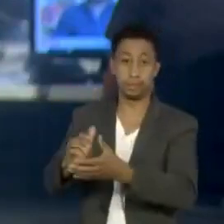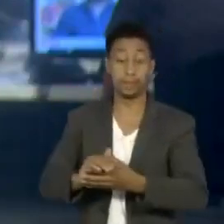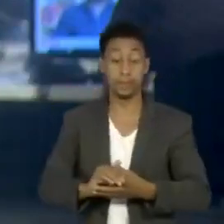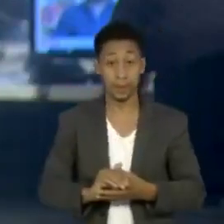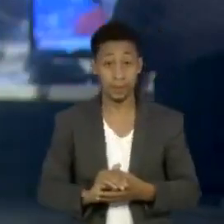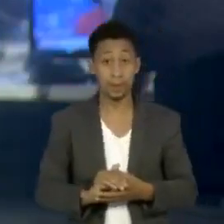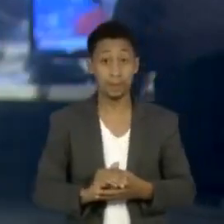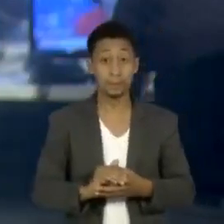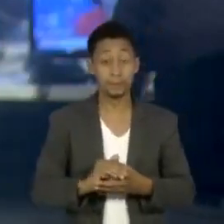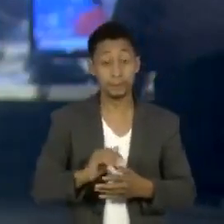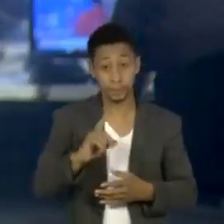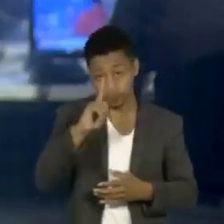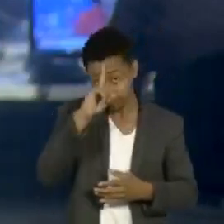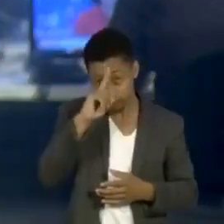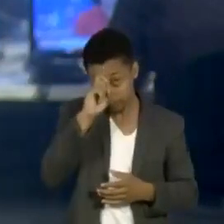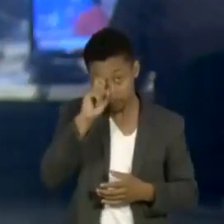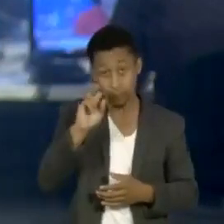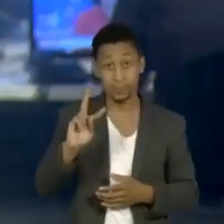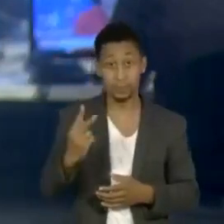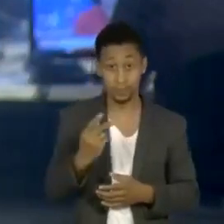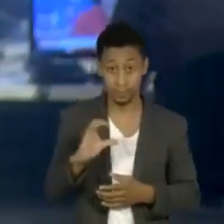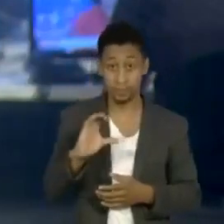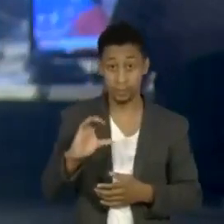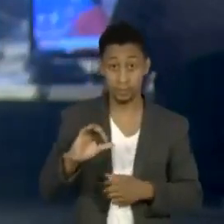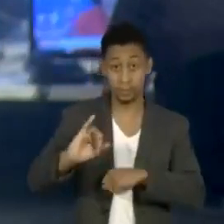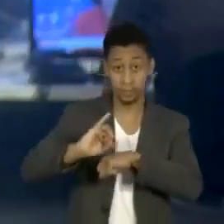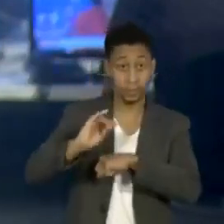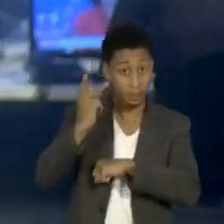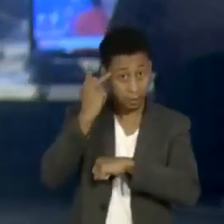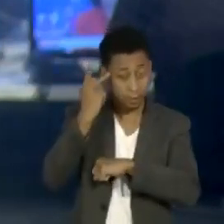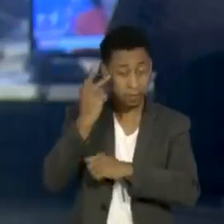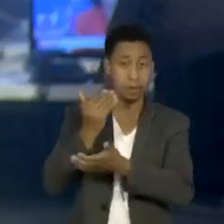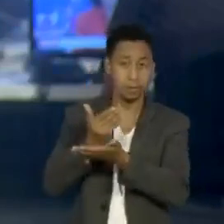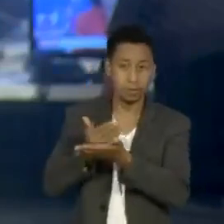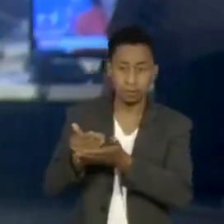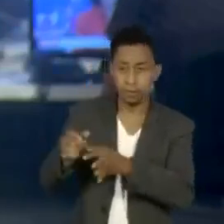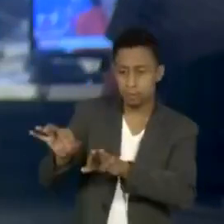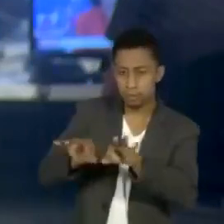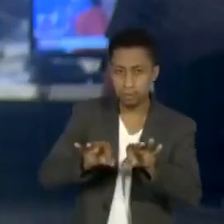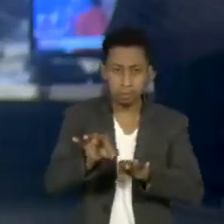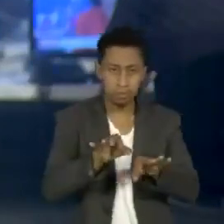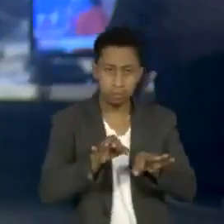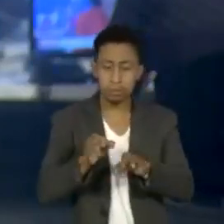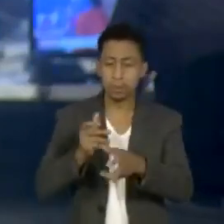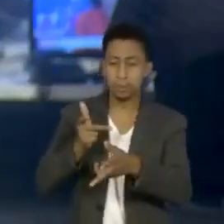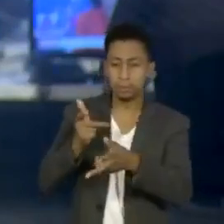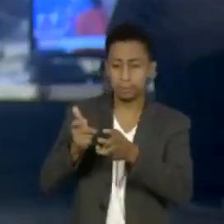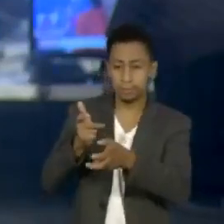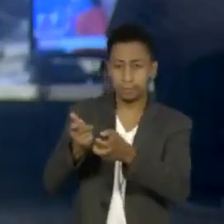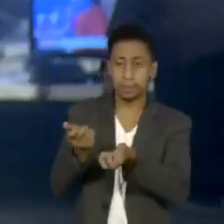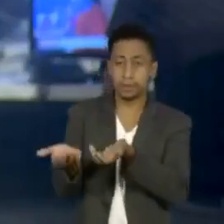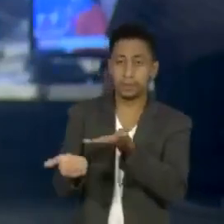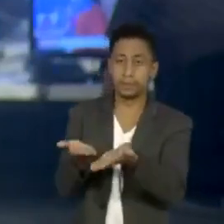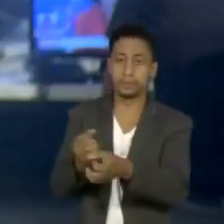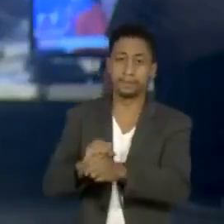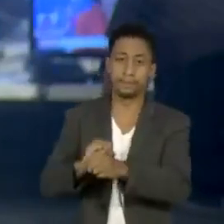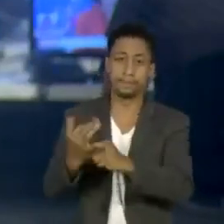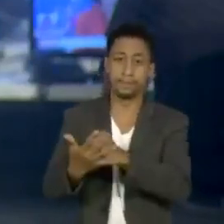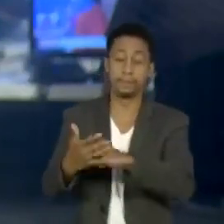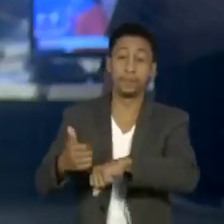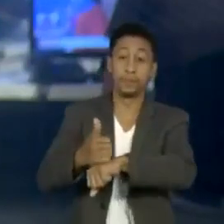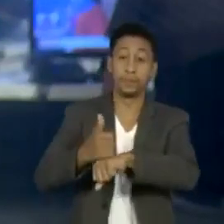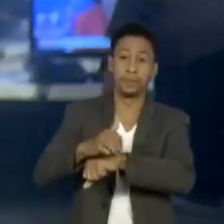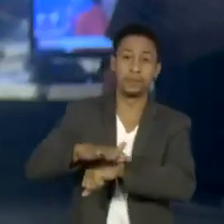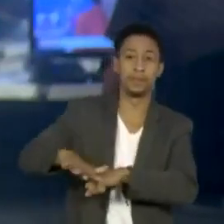O Hospital das Clínicas de São Paulo continua o projeto piloto para ajustar a aplicação da vacina contra a Covid-19 aos profissionais